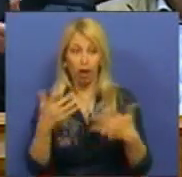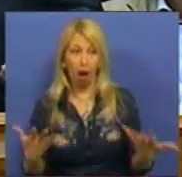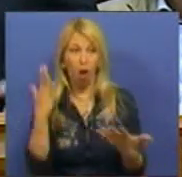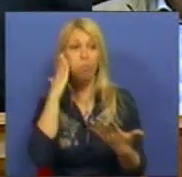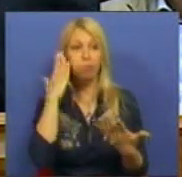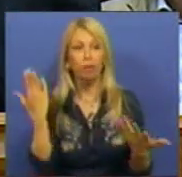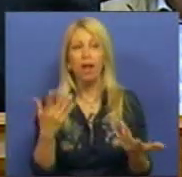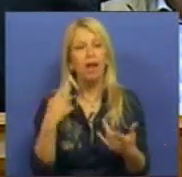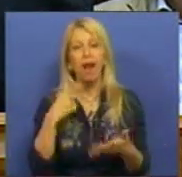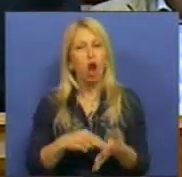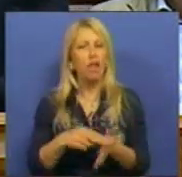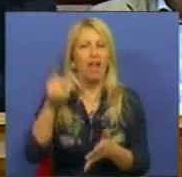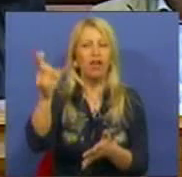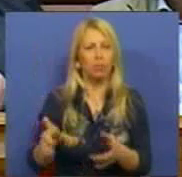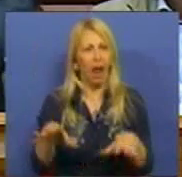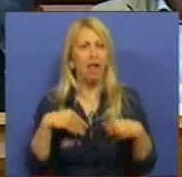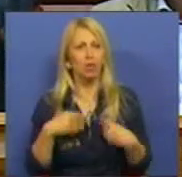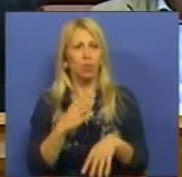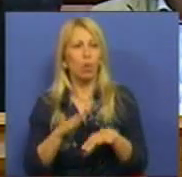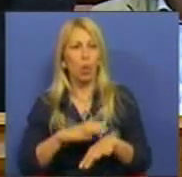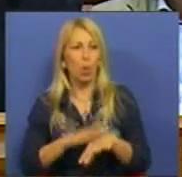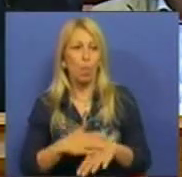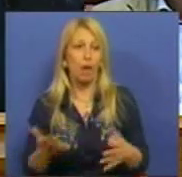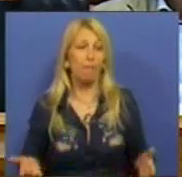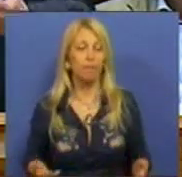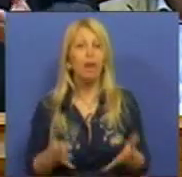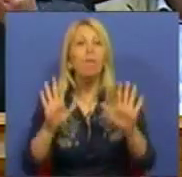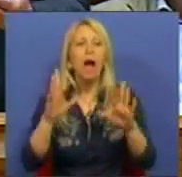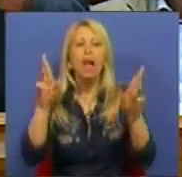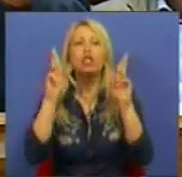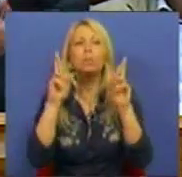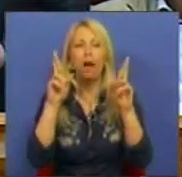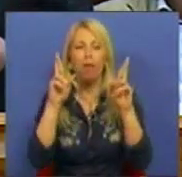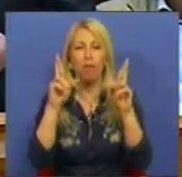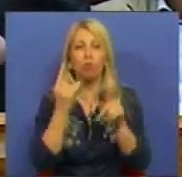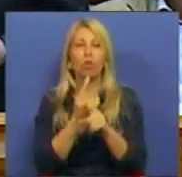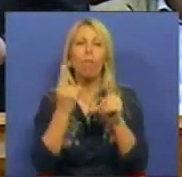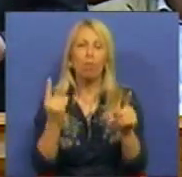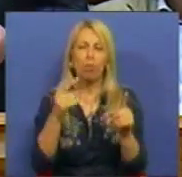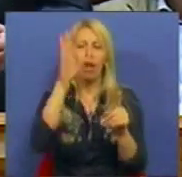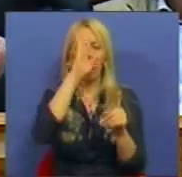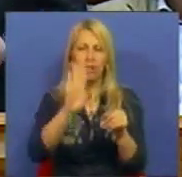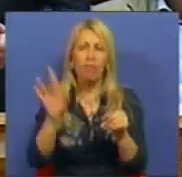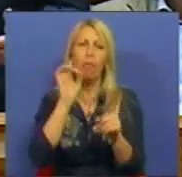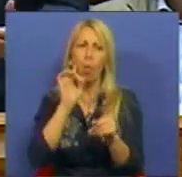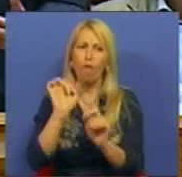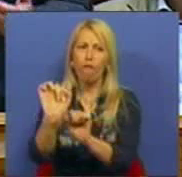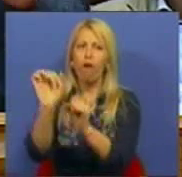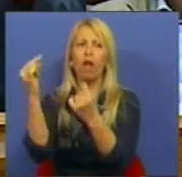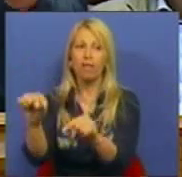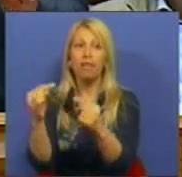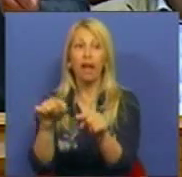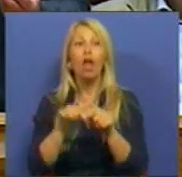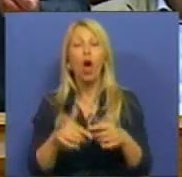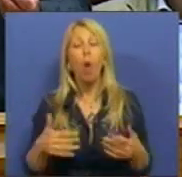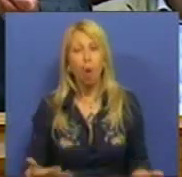aqui mea-culpa. Mas esperávamos, até porque temos alguma dimensão das suas qualidades, que nos viesse hoje aqui a reconhecer